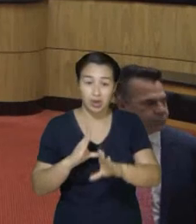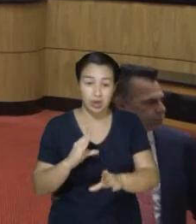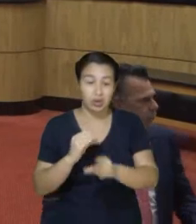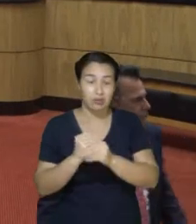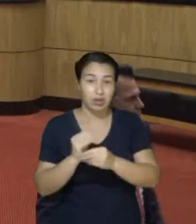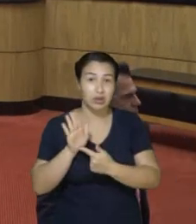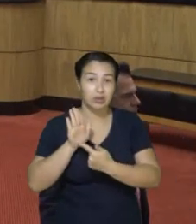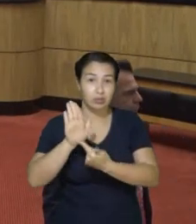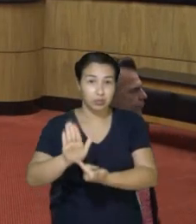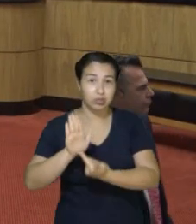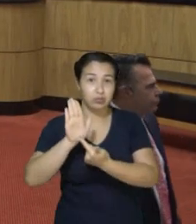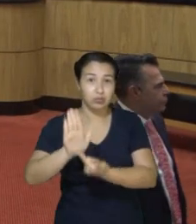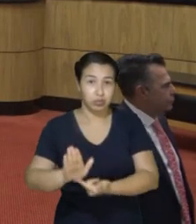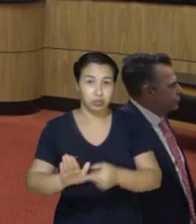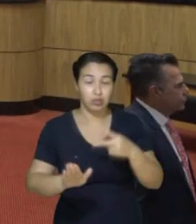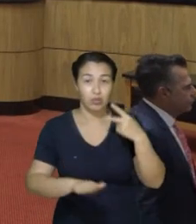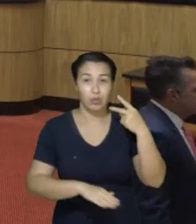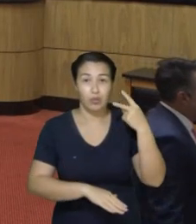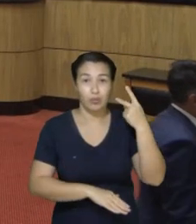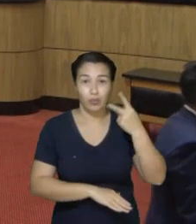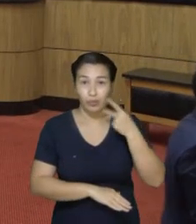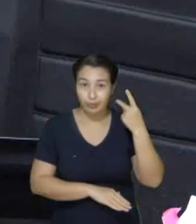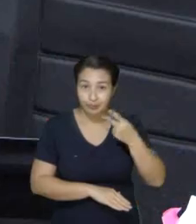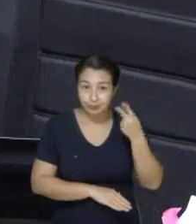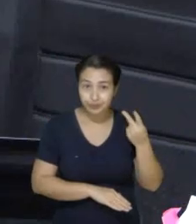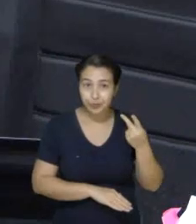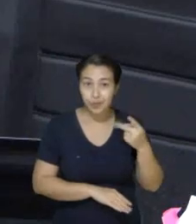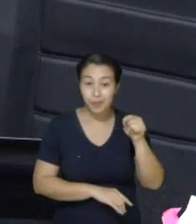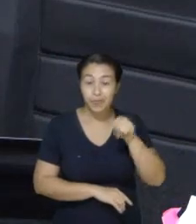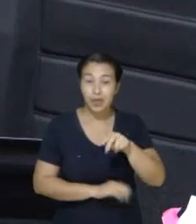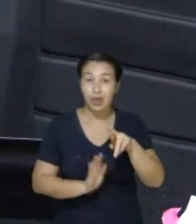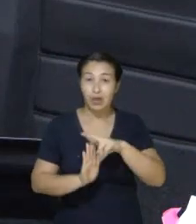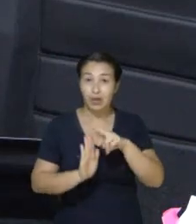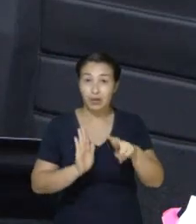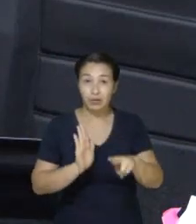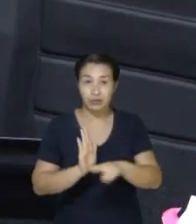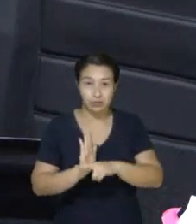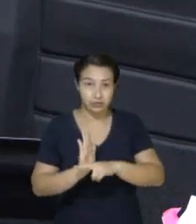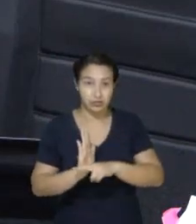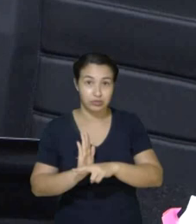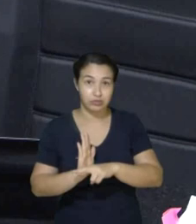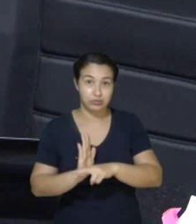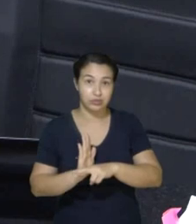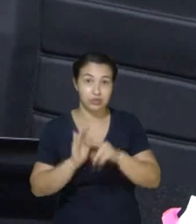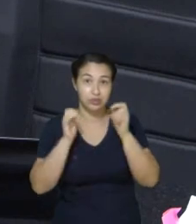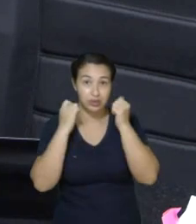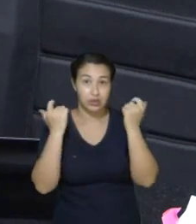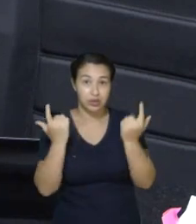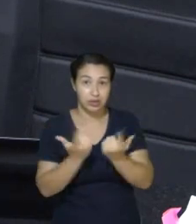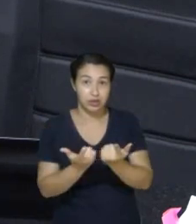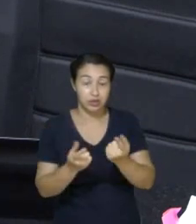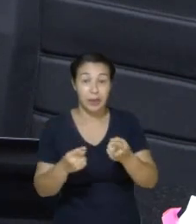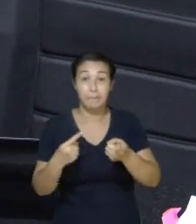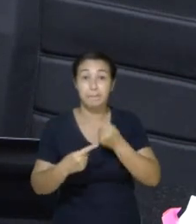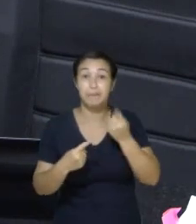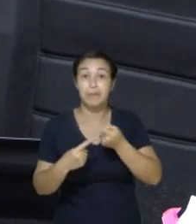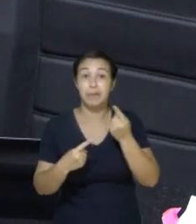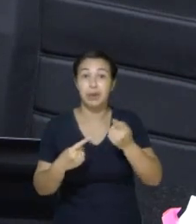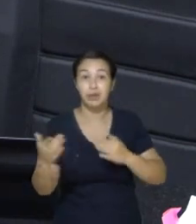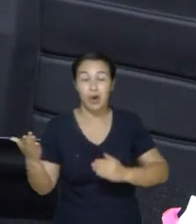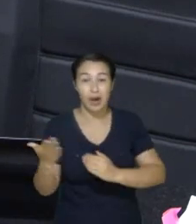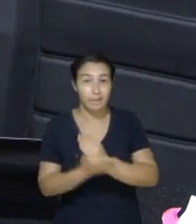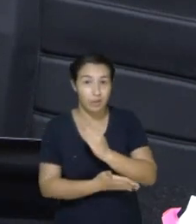apresentadas por parlamentares. Esse regimento, ele primeiro aprova a lei e que se